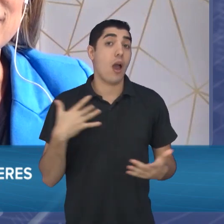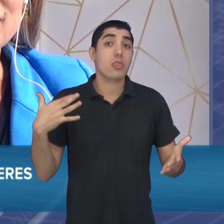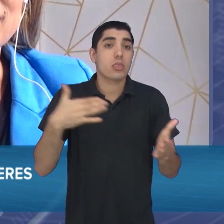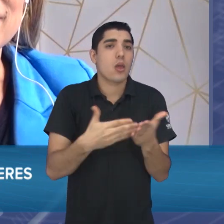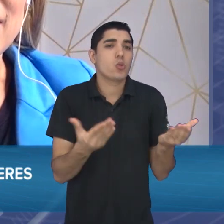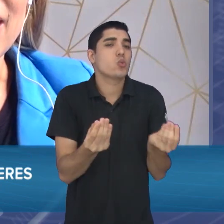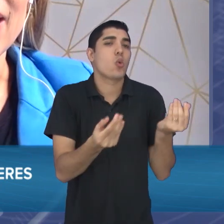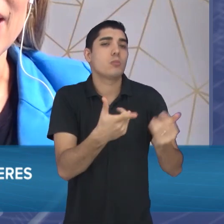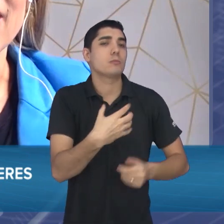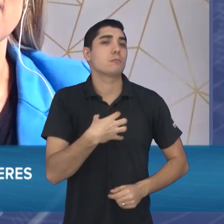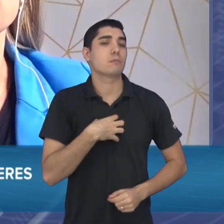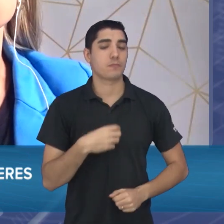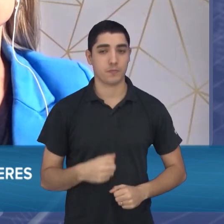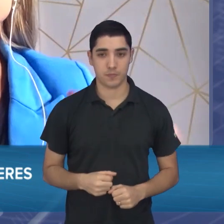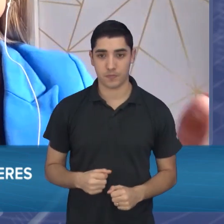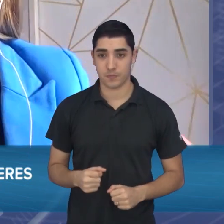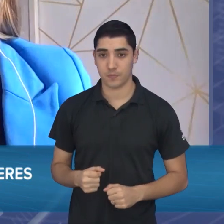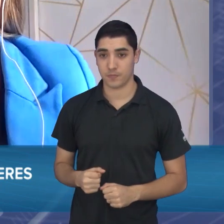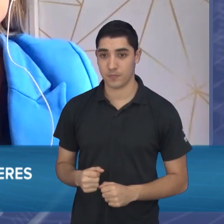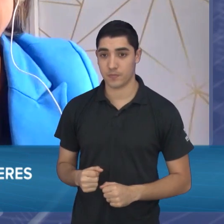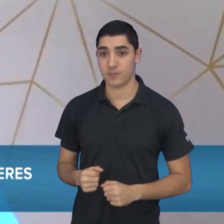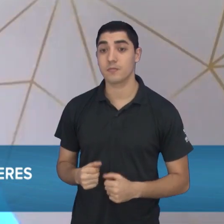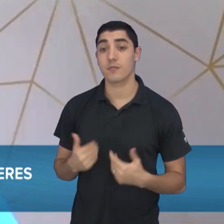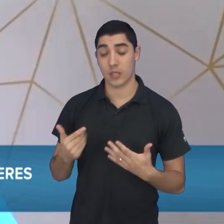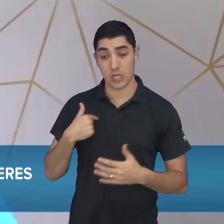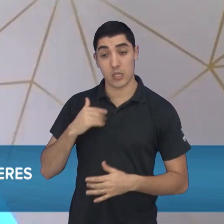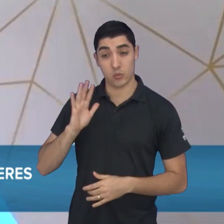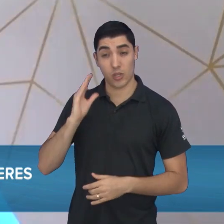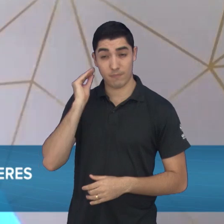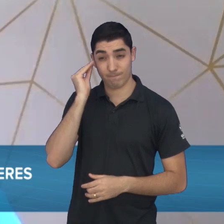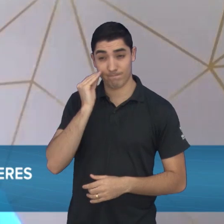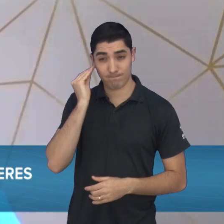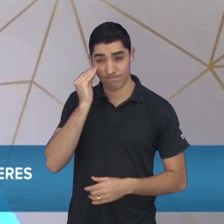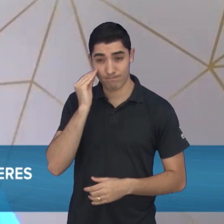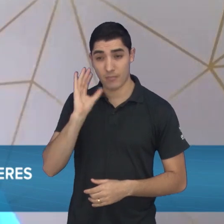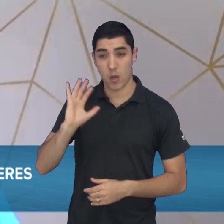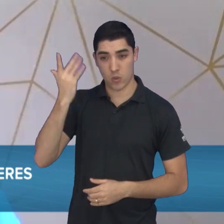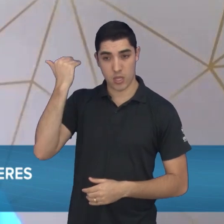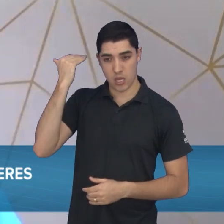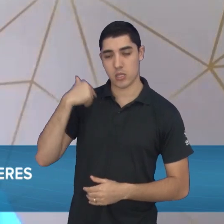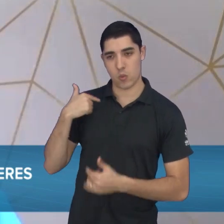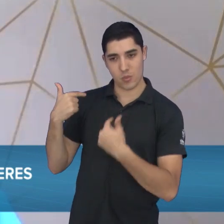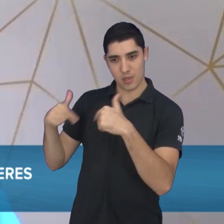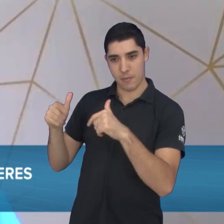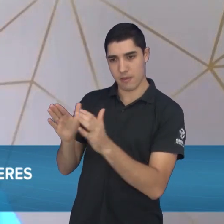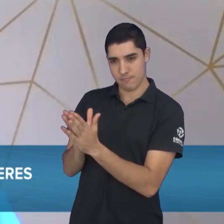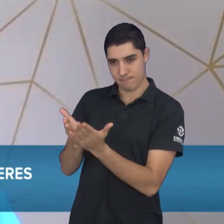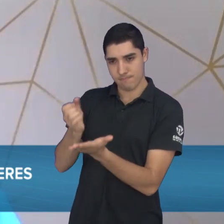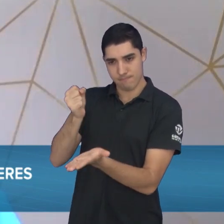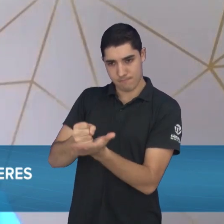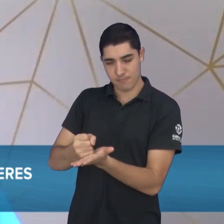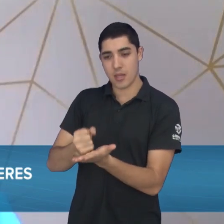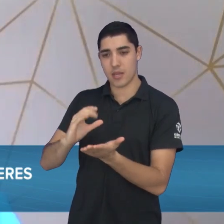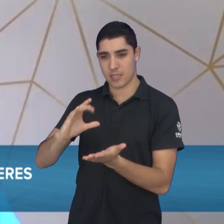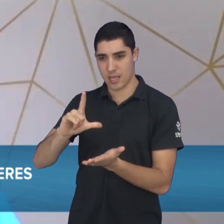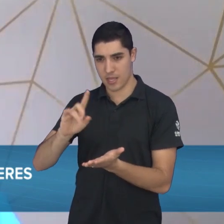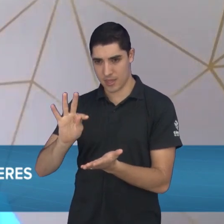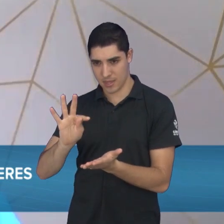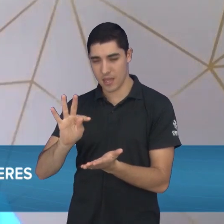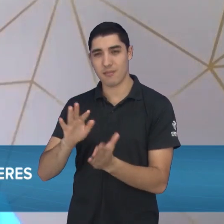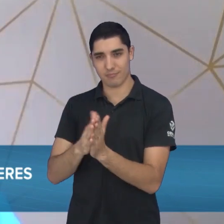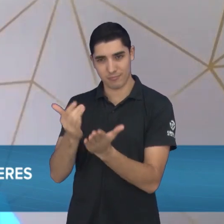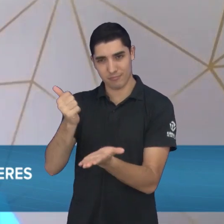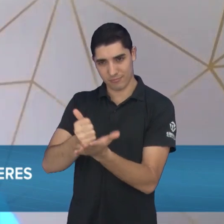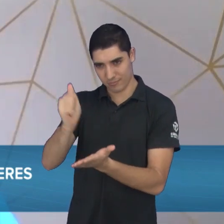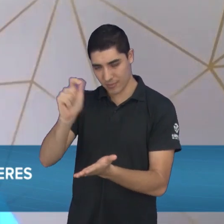você? Eu tive uma experiência como CLT, decidi sair do CLT